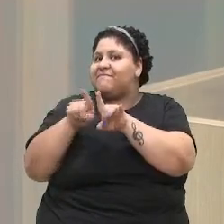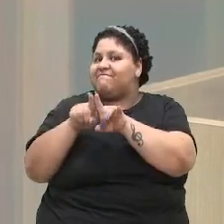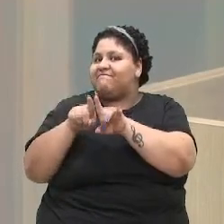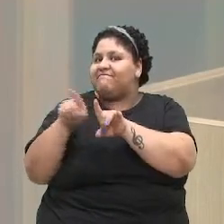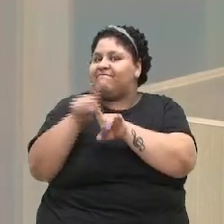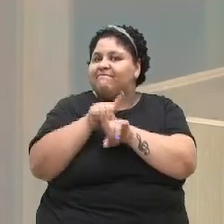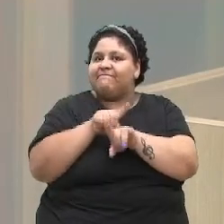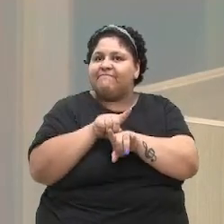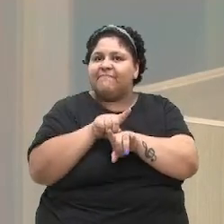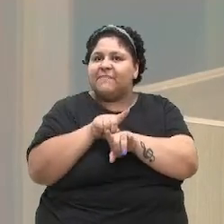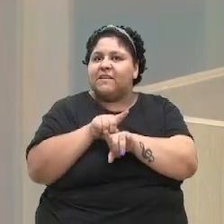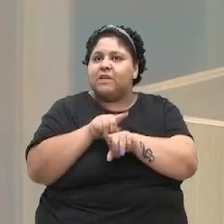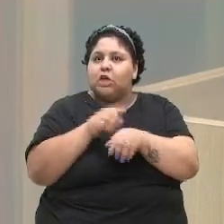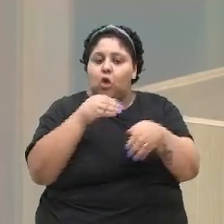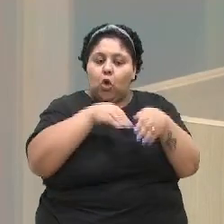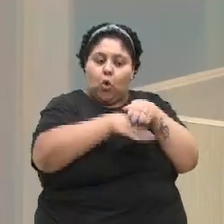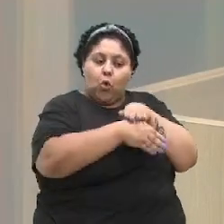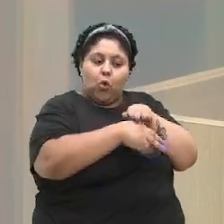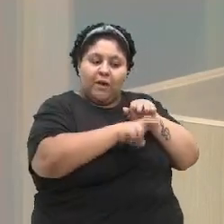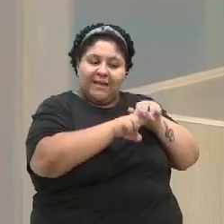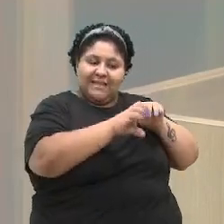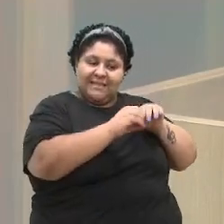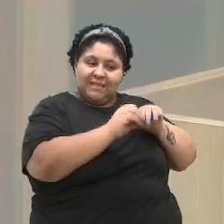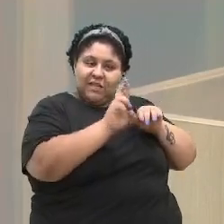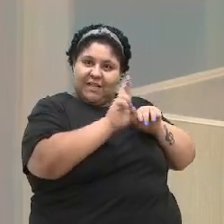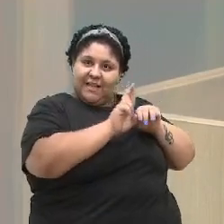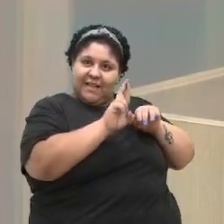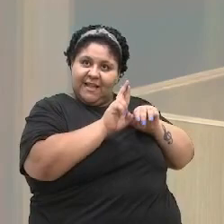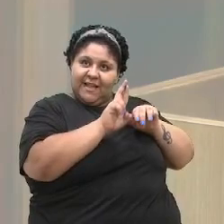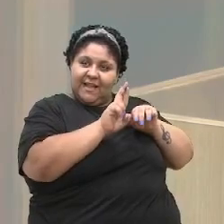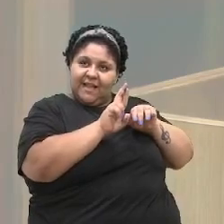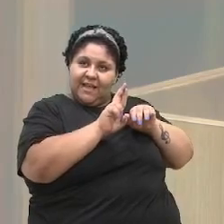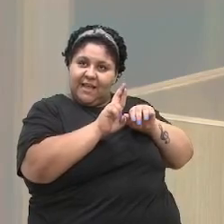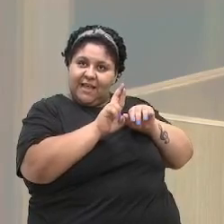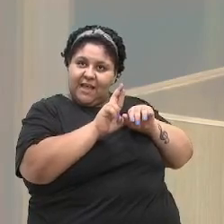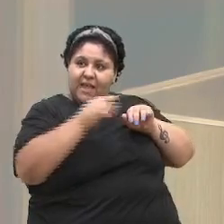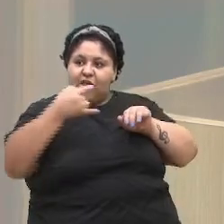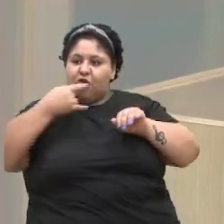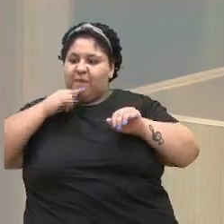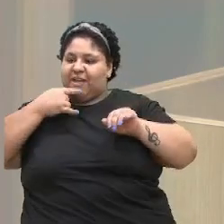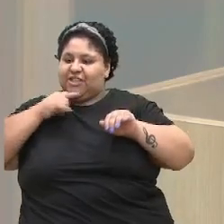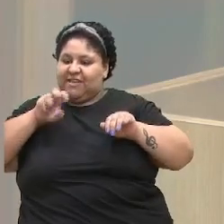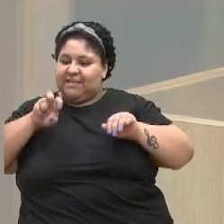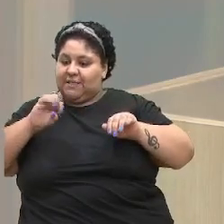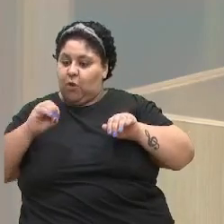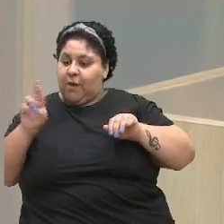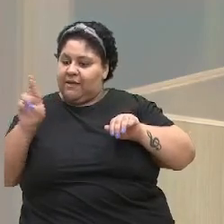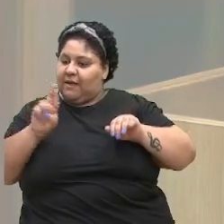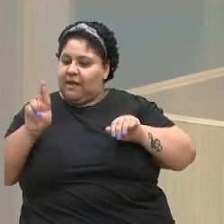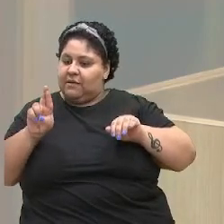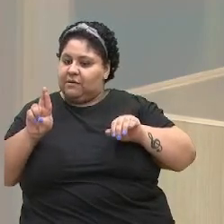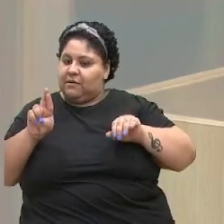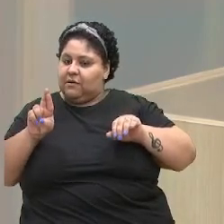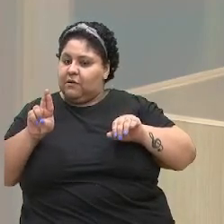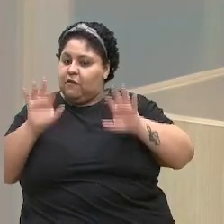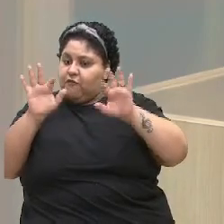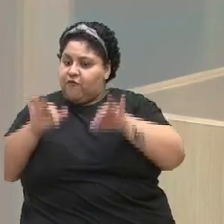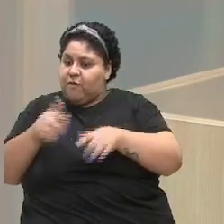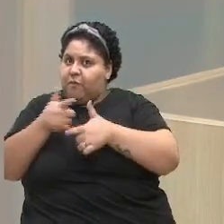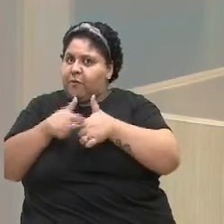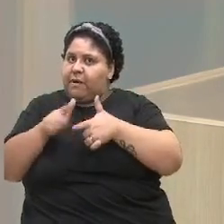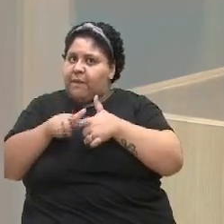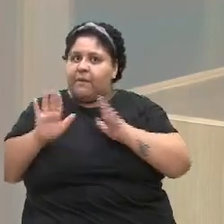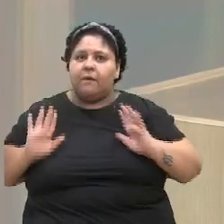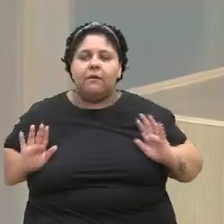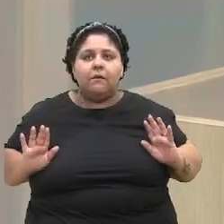uma carteira r$ 50 e uma garrafa de Cachaça R 50 o senhor resolve o problema